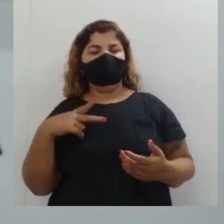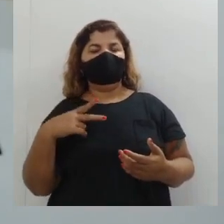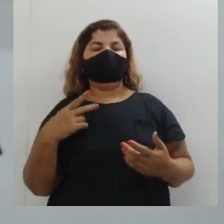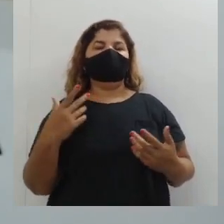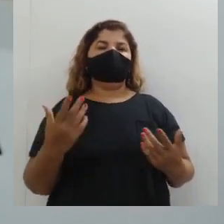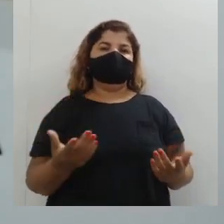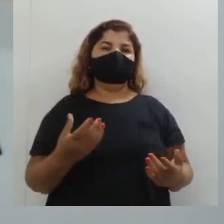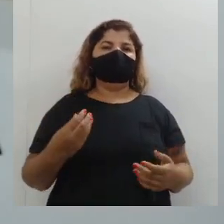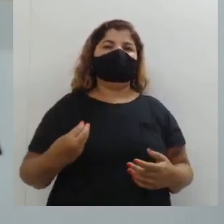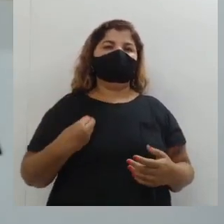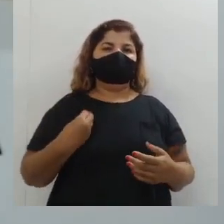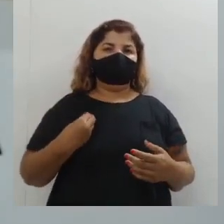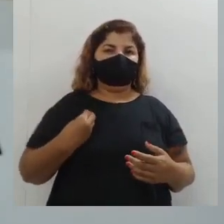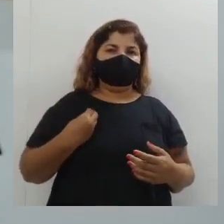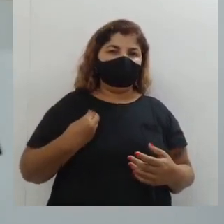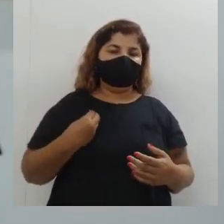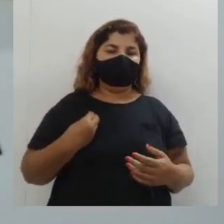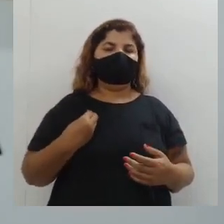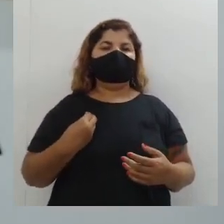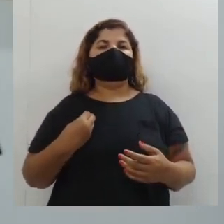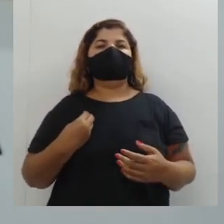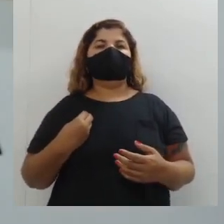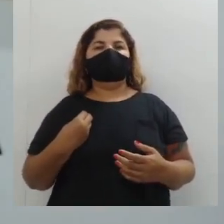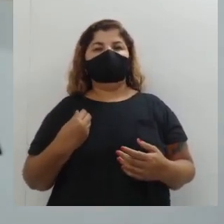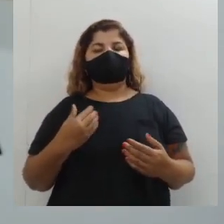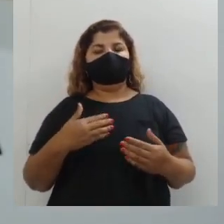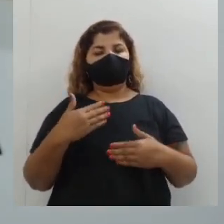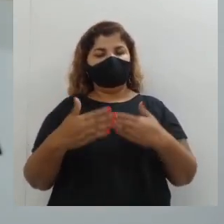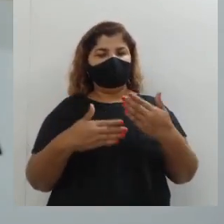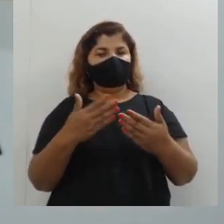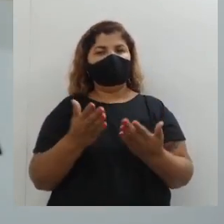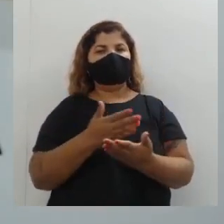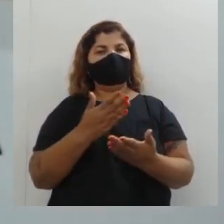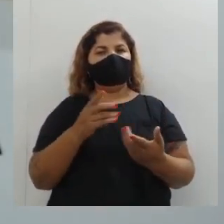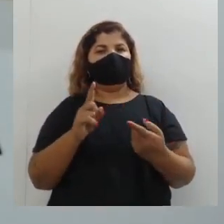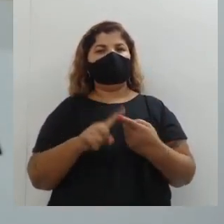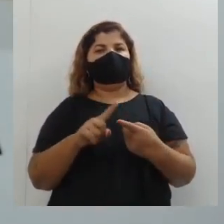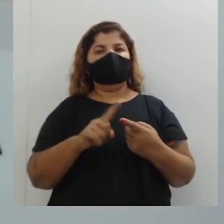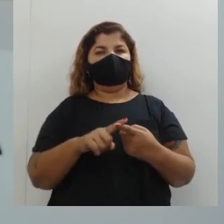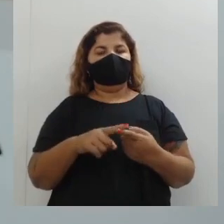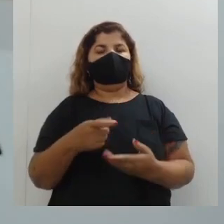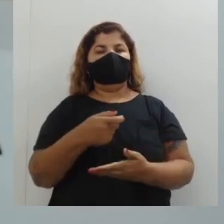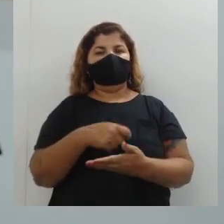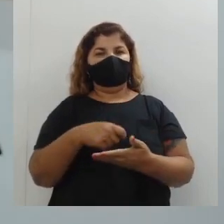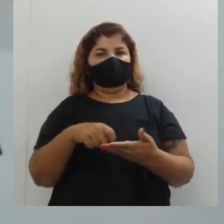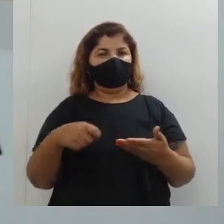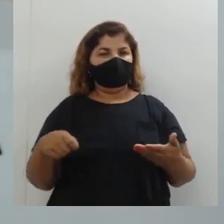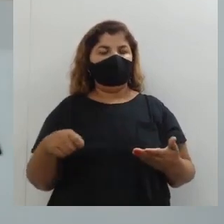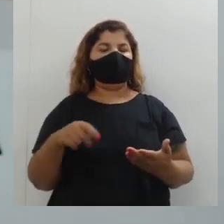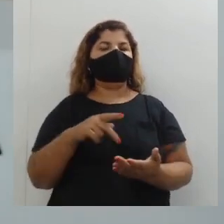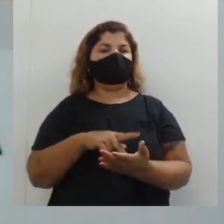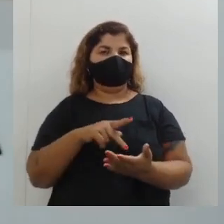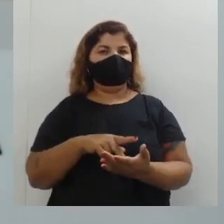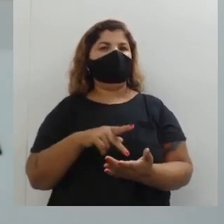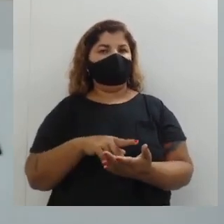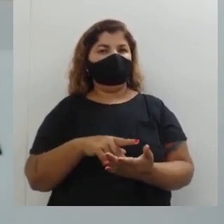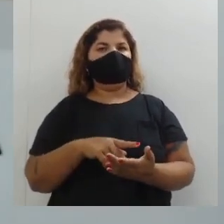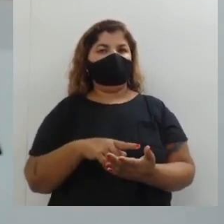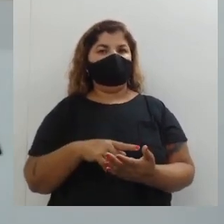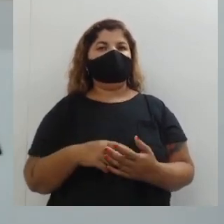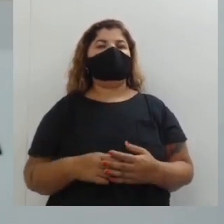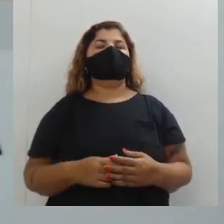que respinga tranquilamente, né, na produção literária dele, como escritor de fato que ele foi,